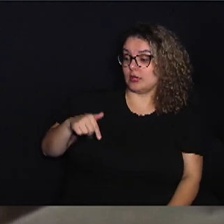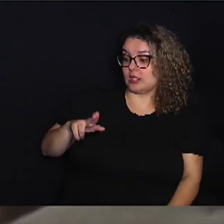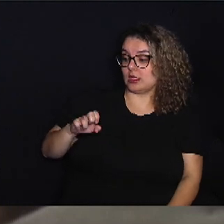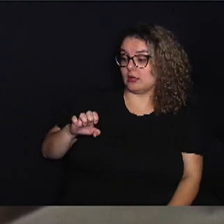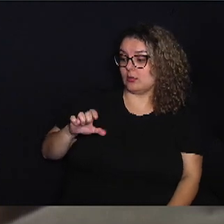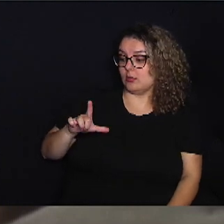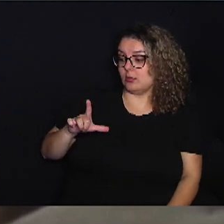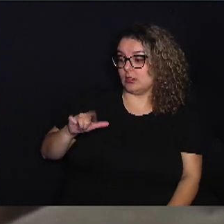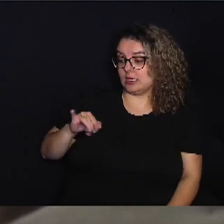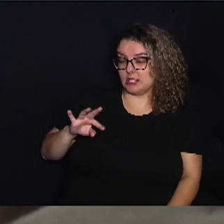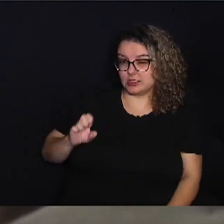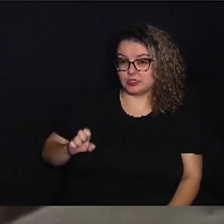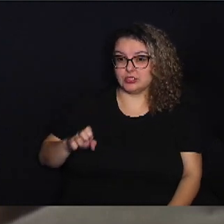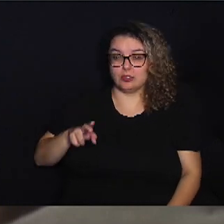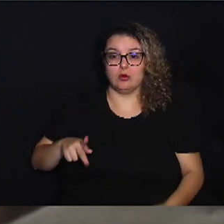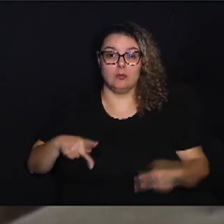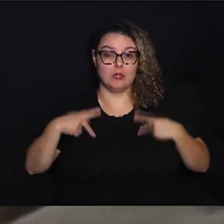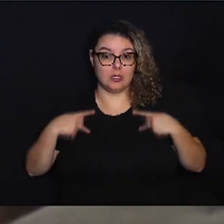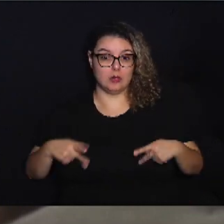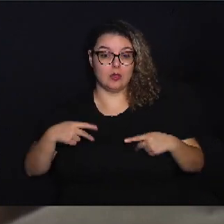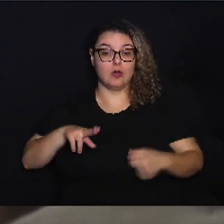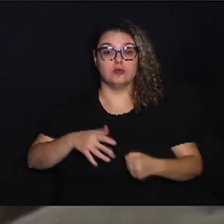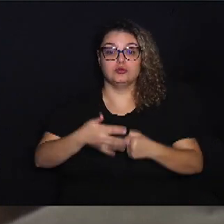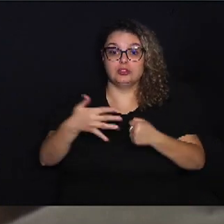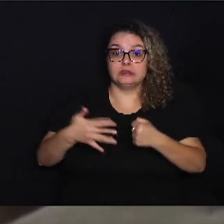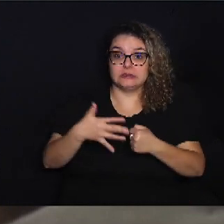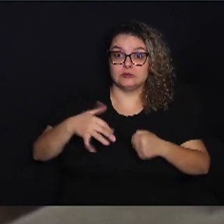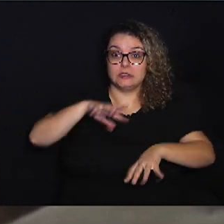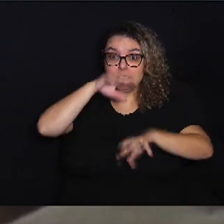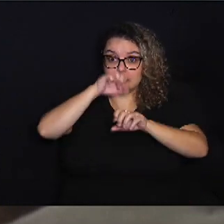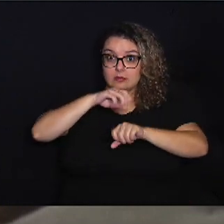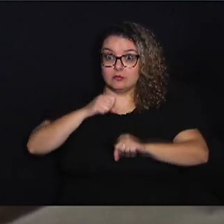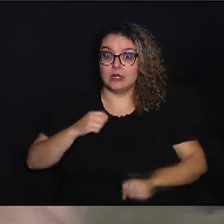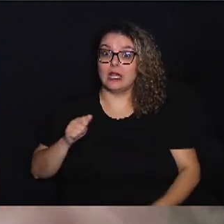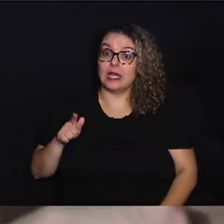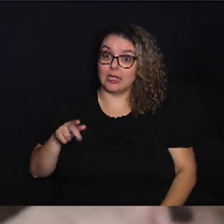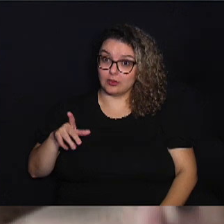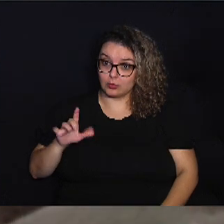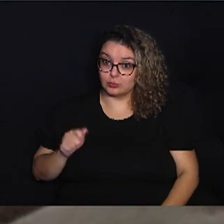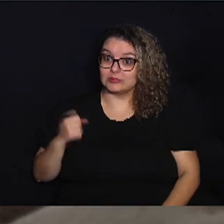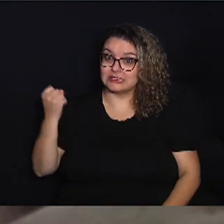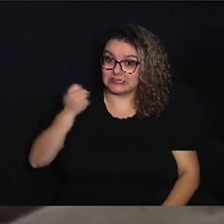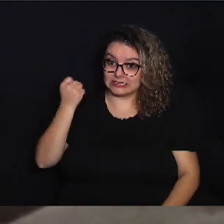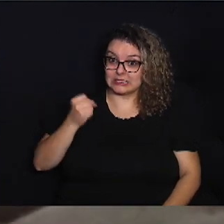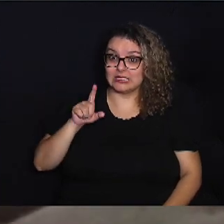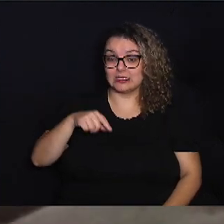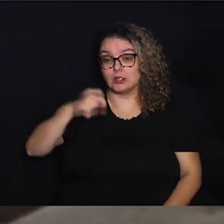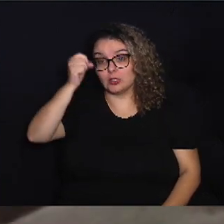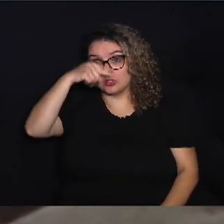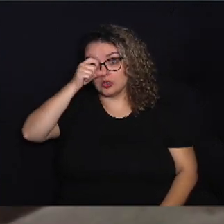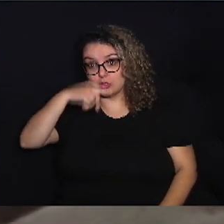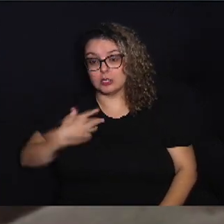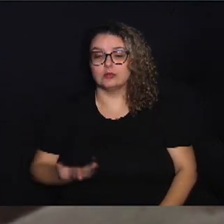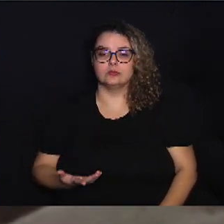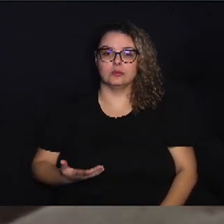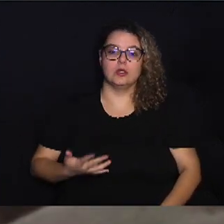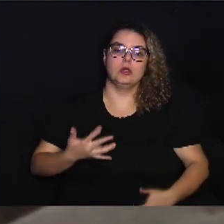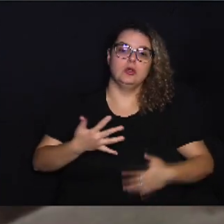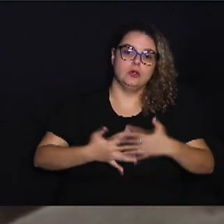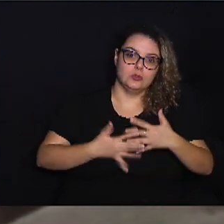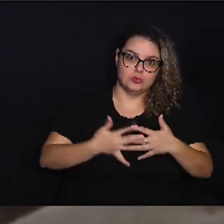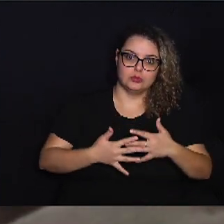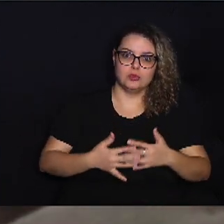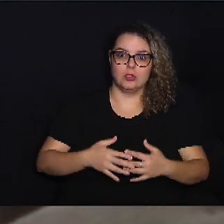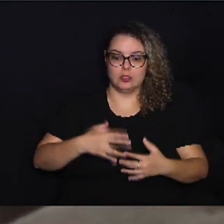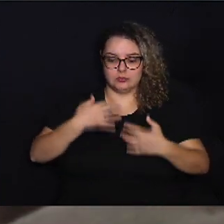ou isso que você chamou aí de síndrome respiratória aguda grave, que é um quadro onde a gripe compromete a via aérea inferior